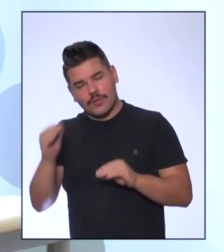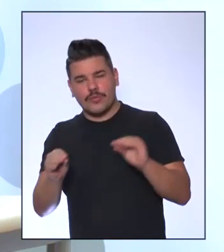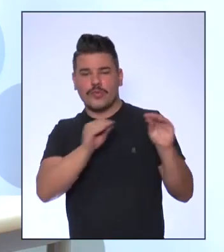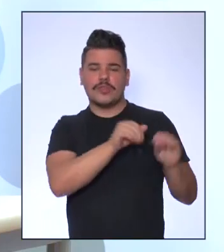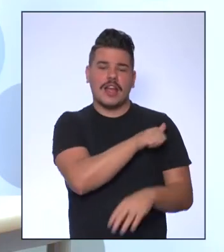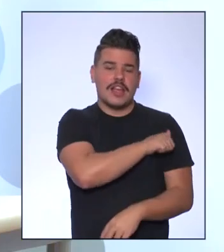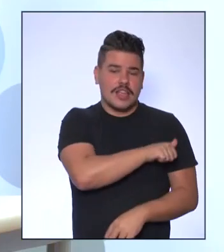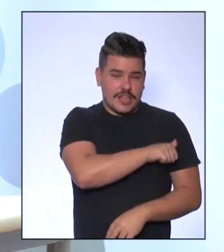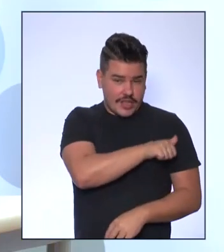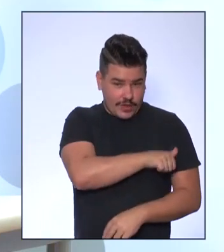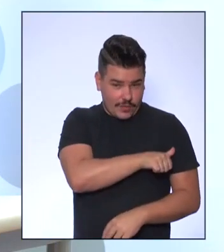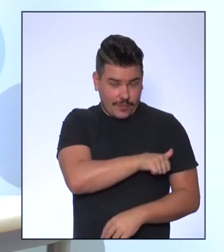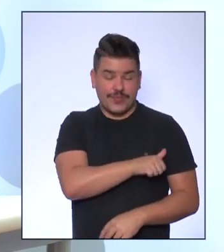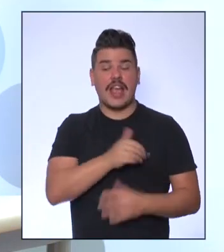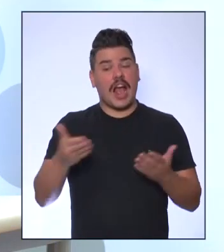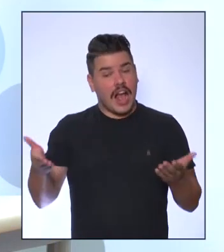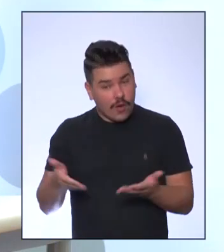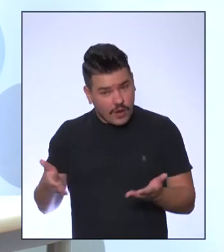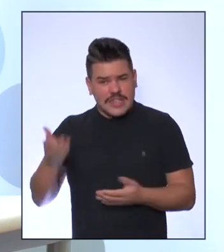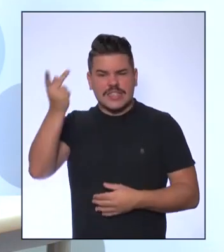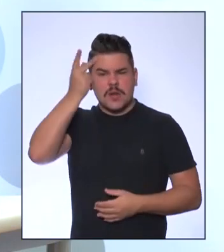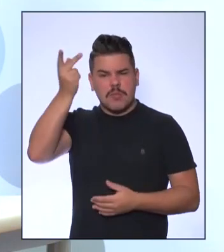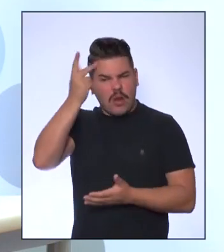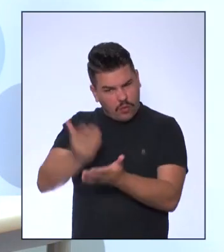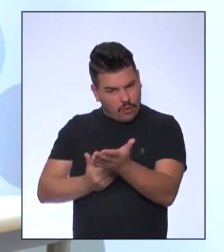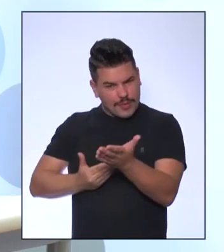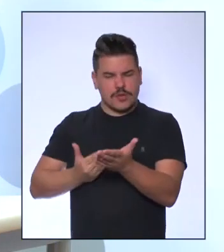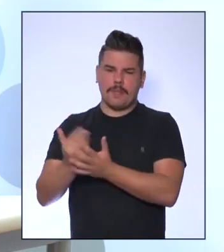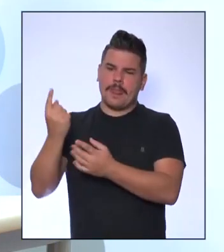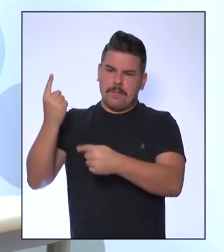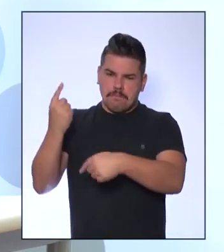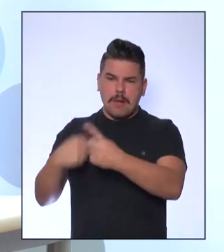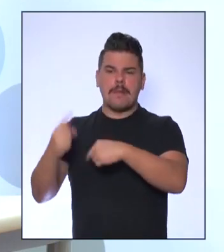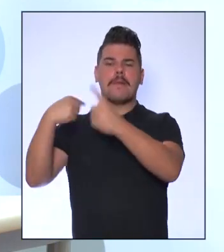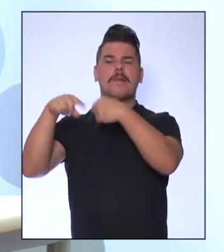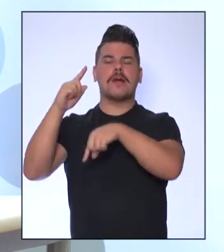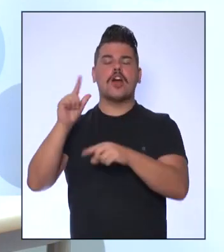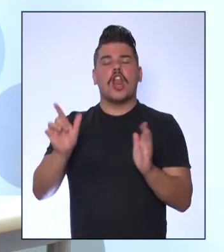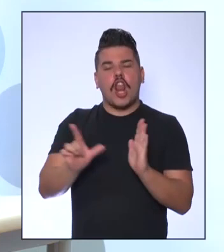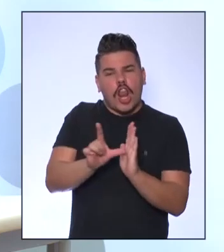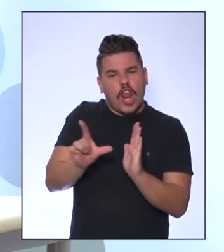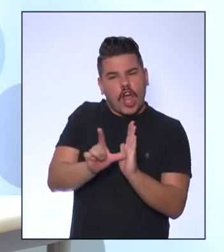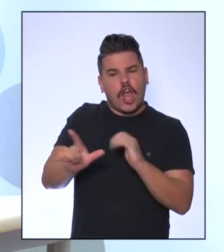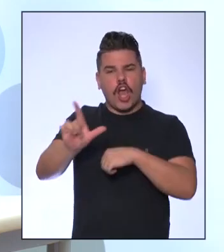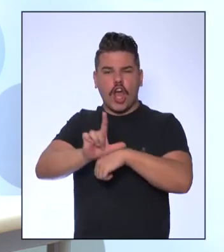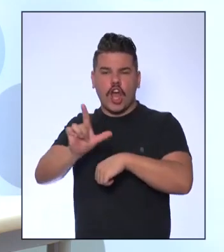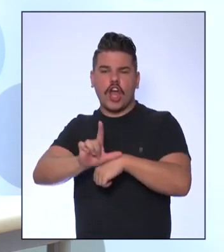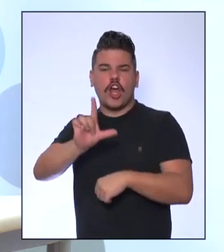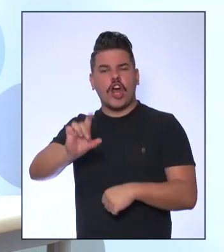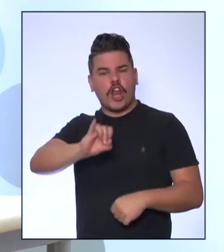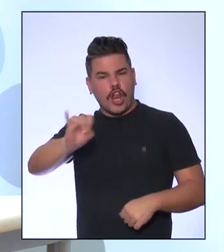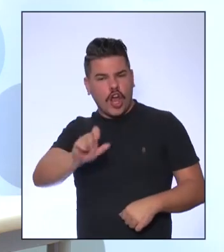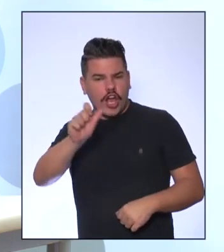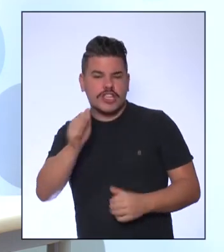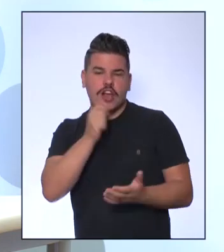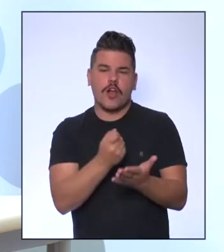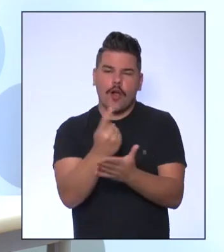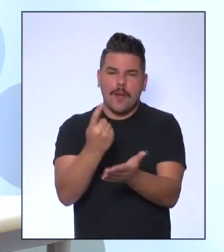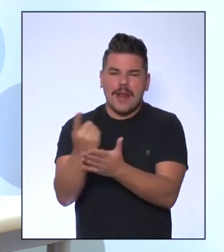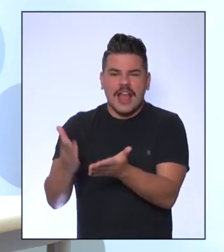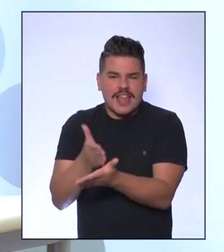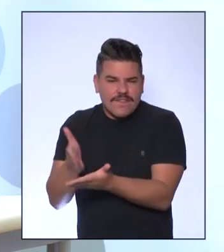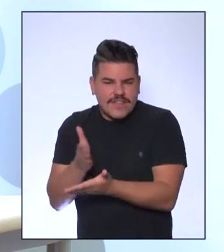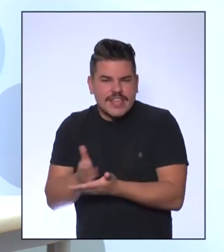passagens urbanas. Agora, em São Paulo, começa a ter cafetarias, começa a ter lugares que você possa comprar revistas, jornais.